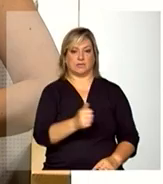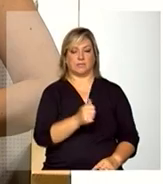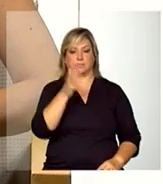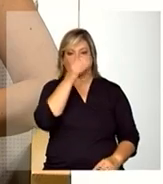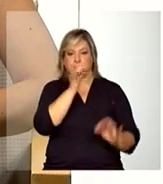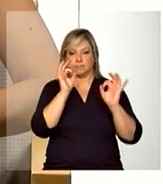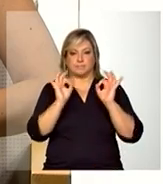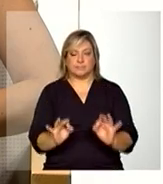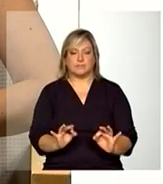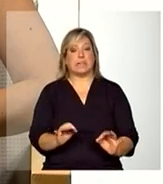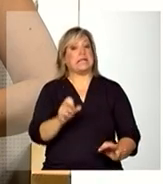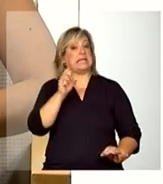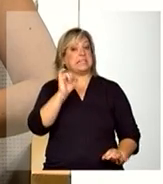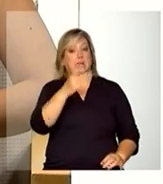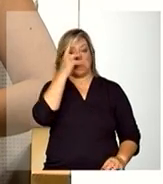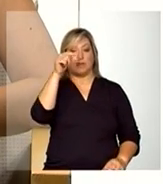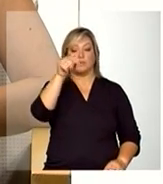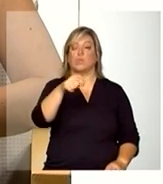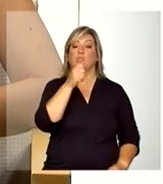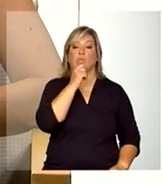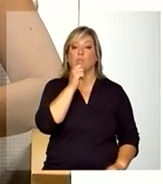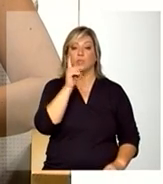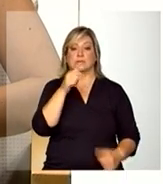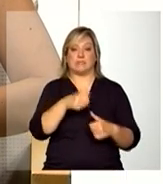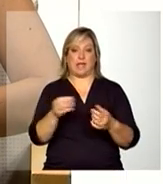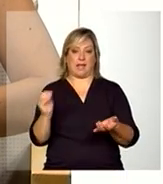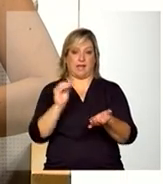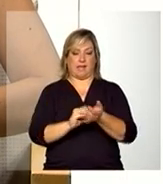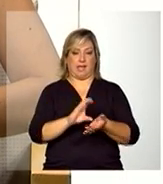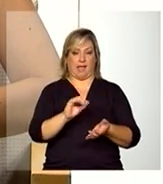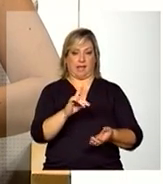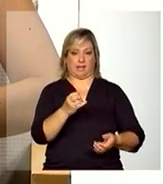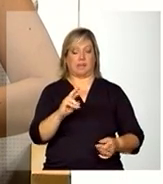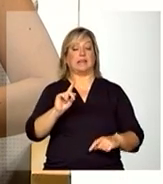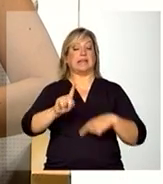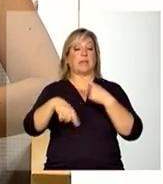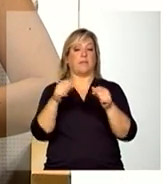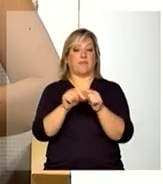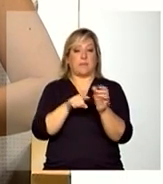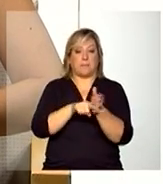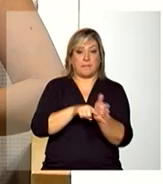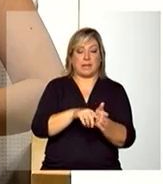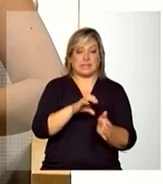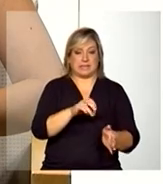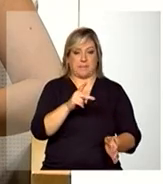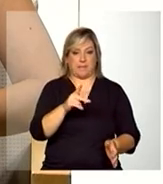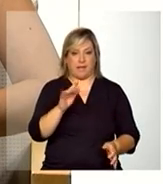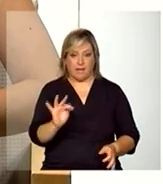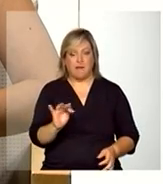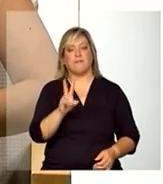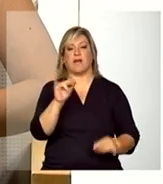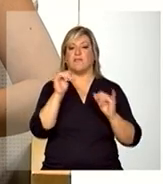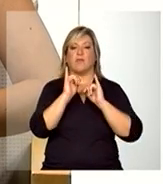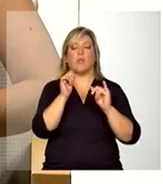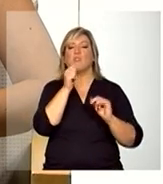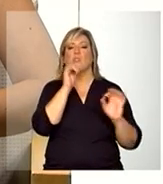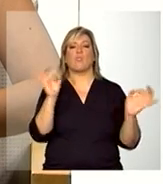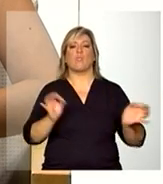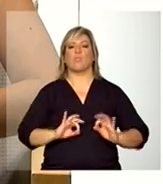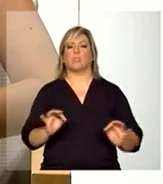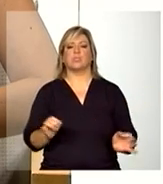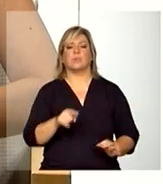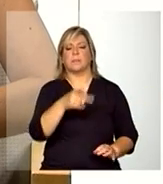pessoa não esteja cadastrada então no processo de depois que ele a pesquisa pelo CPF vai informar que não tem nenhum usuário